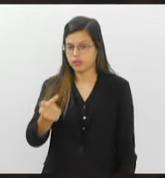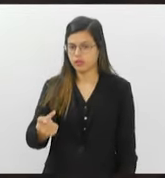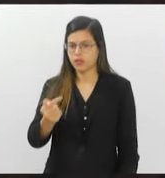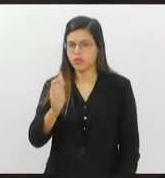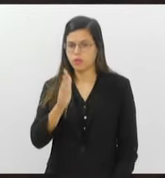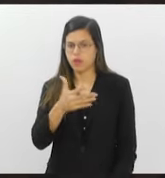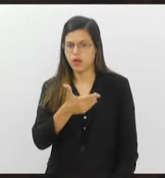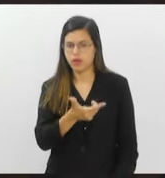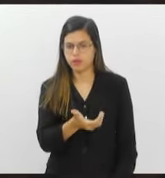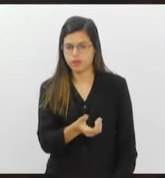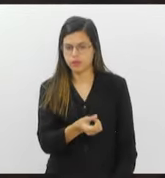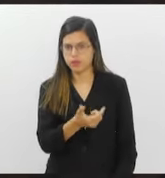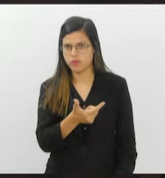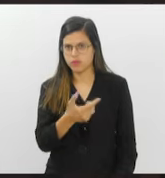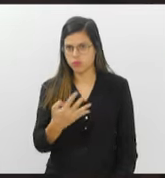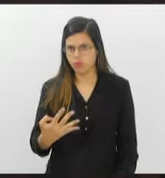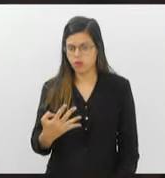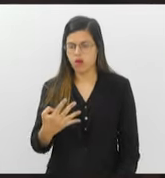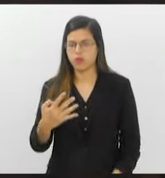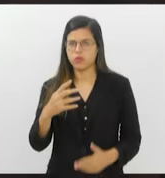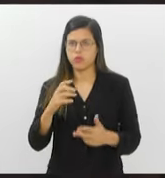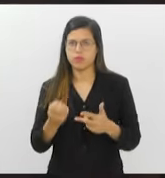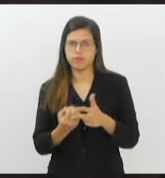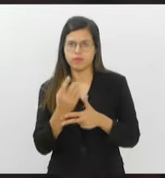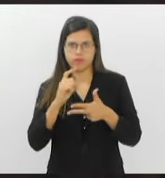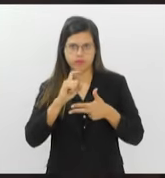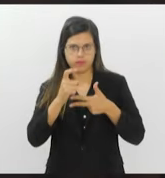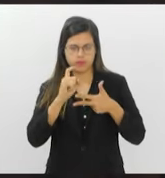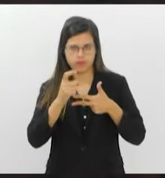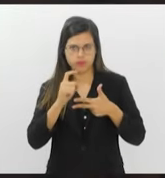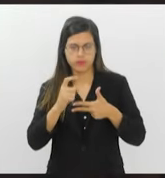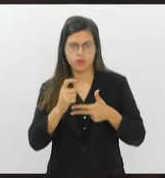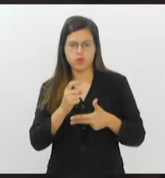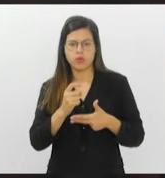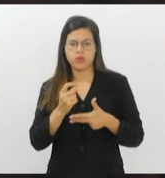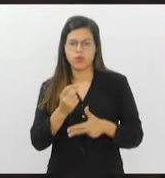3.367/2024, de autoria do Poder Executivo, mensagem número